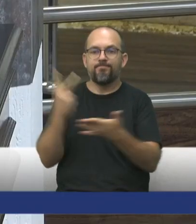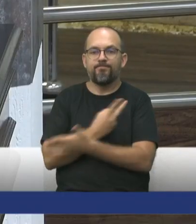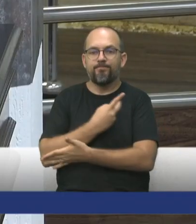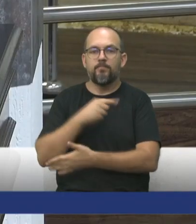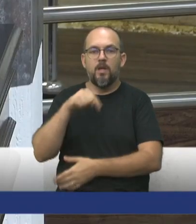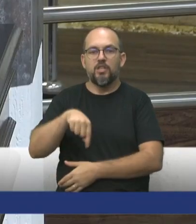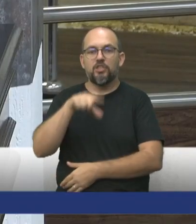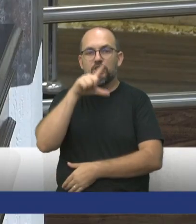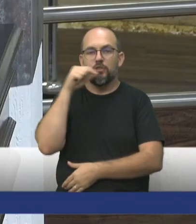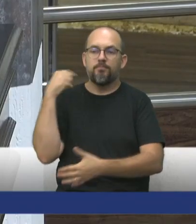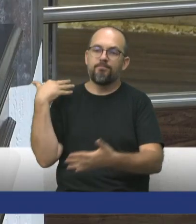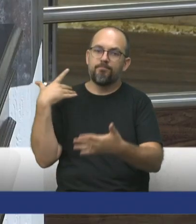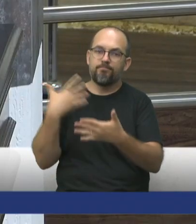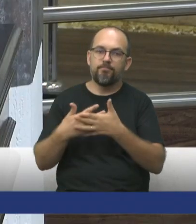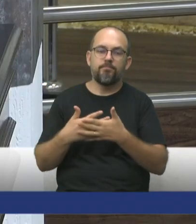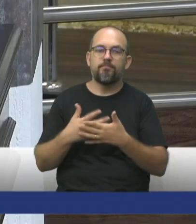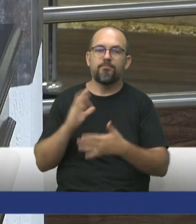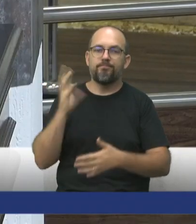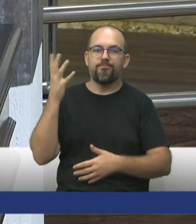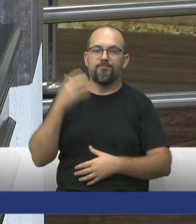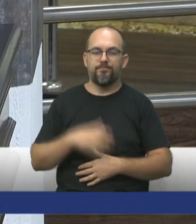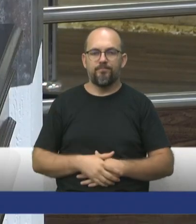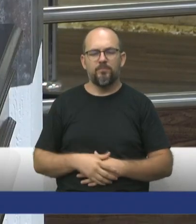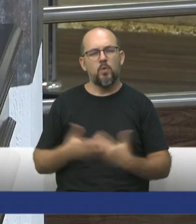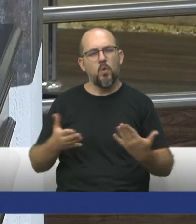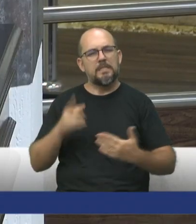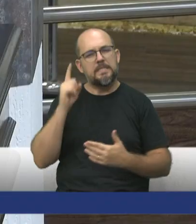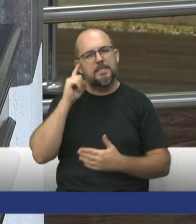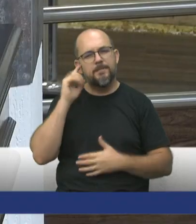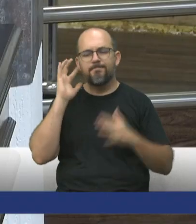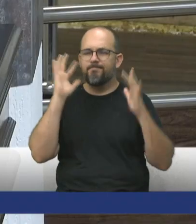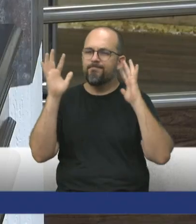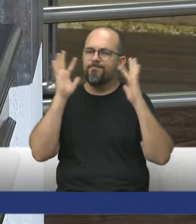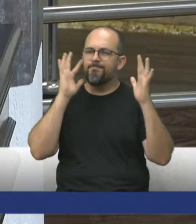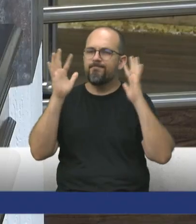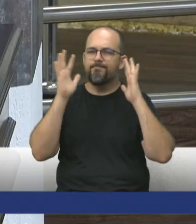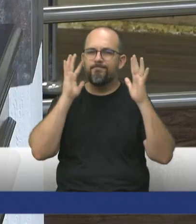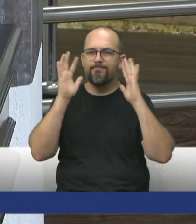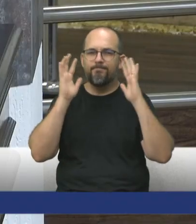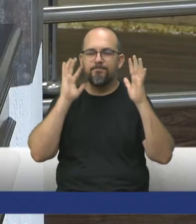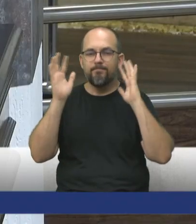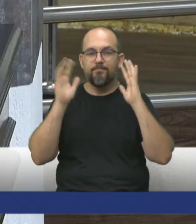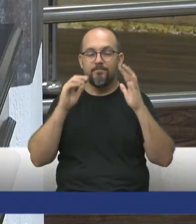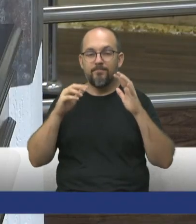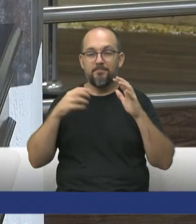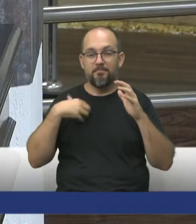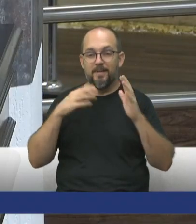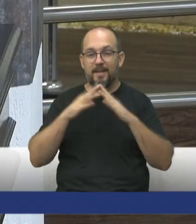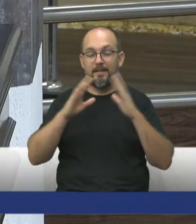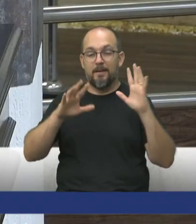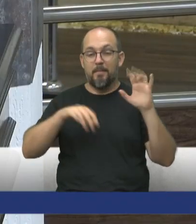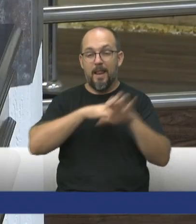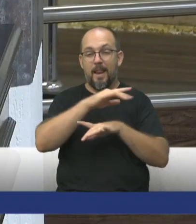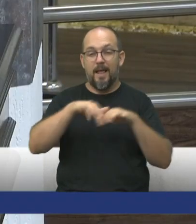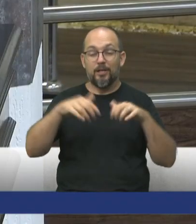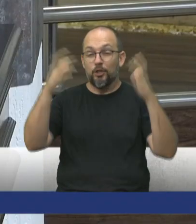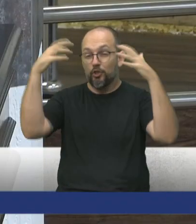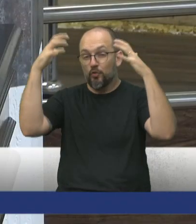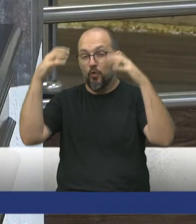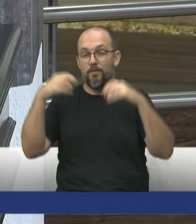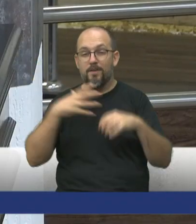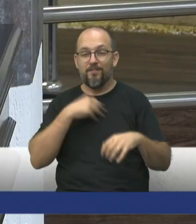de Jaú. Hoje eu pensei o dia inteiro, porque o dia inteiro eu fiquei na carreta furacão com a criançada, tomei chuva.